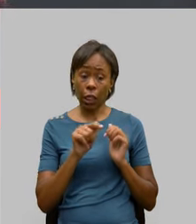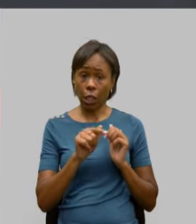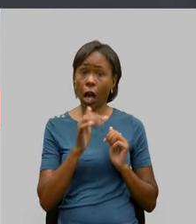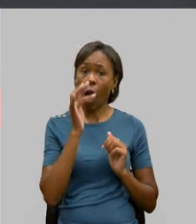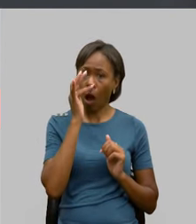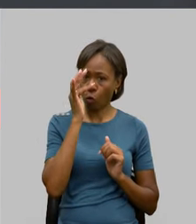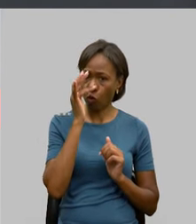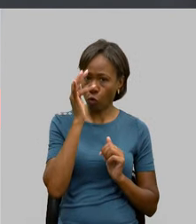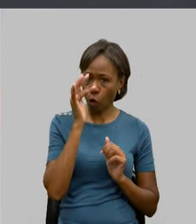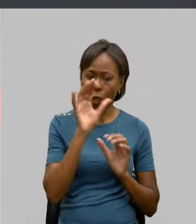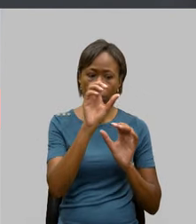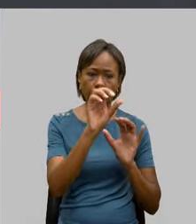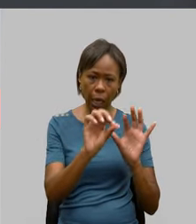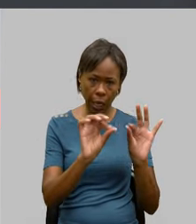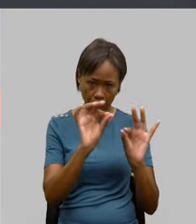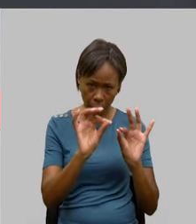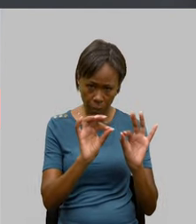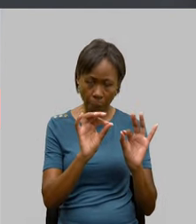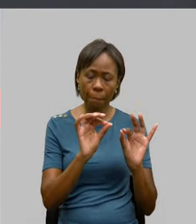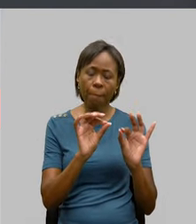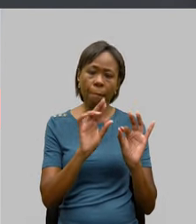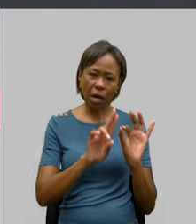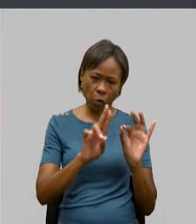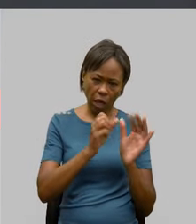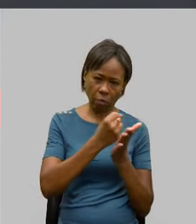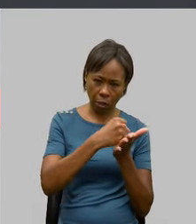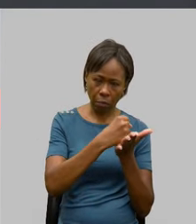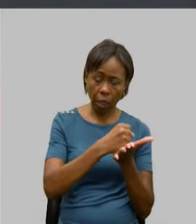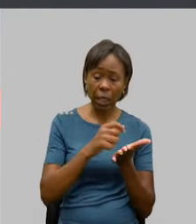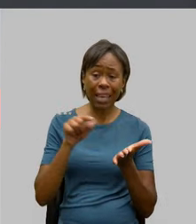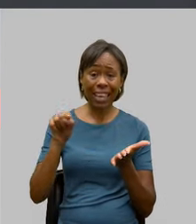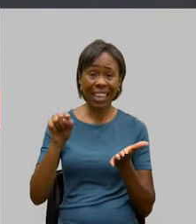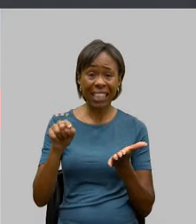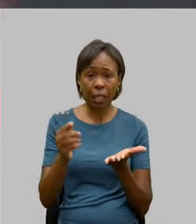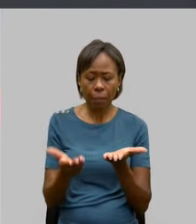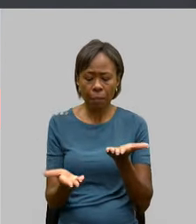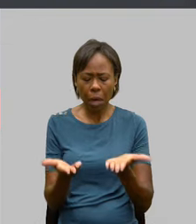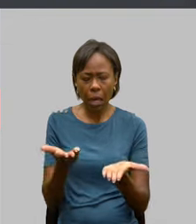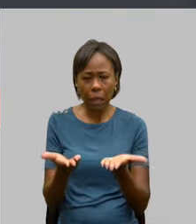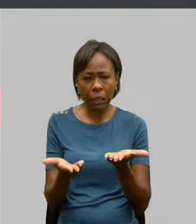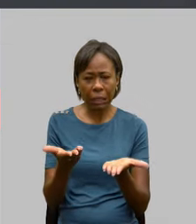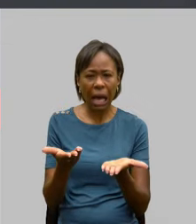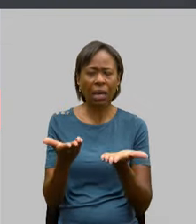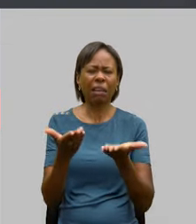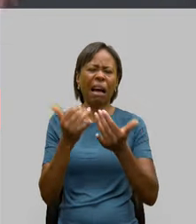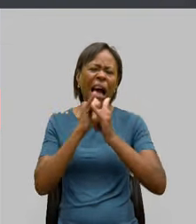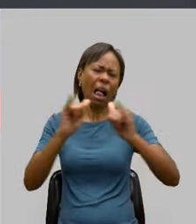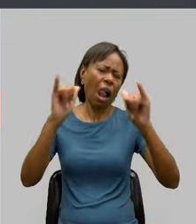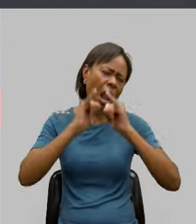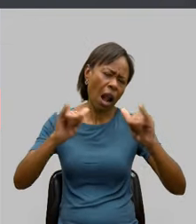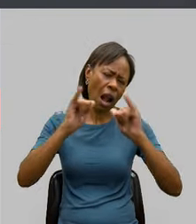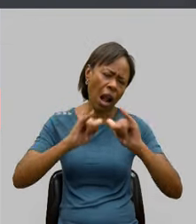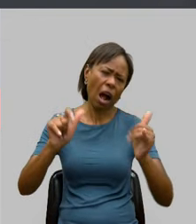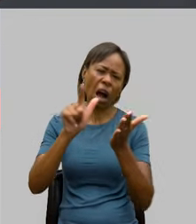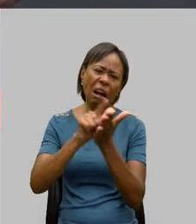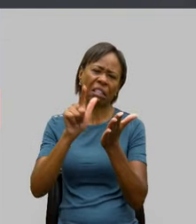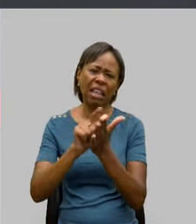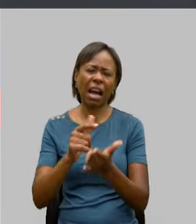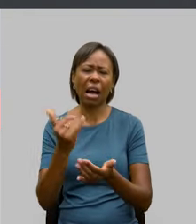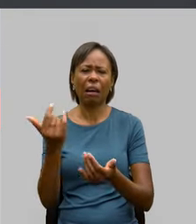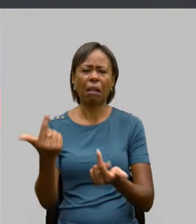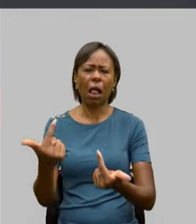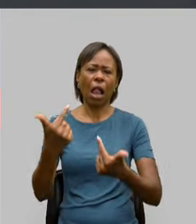o remédio eles pesaram aquela planta e colocaram uma notícia no jornal grande traficante